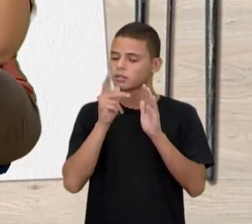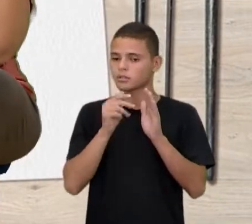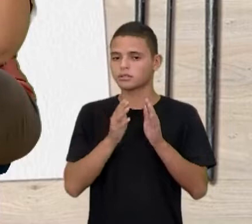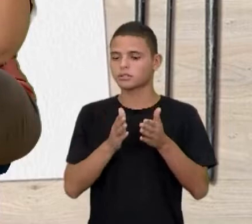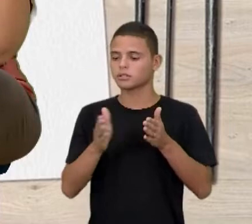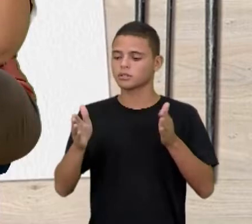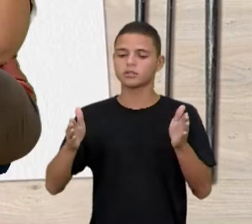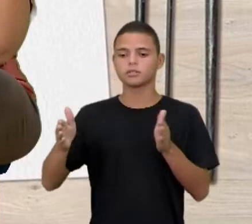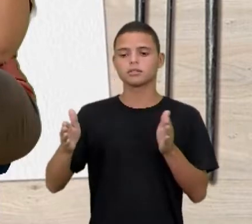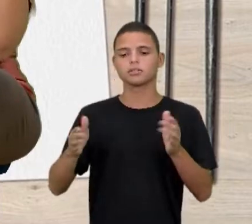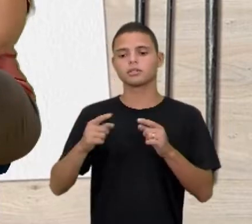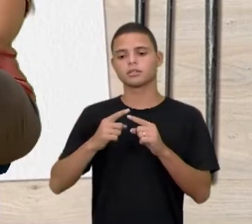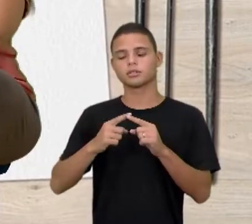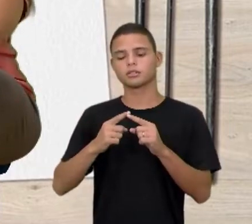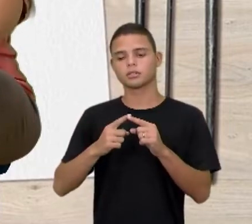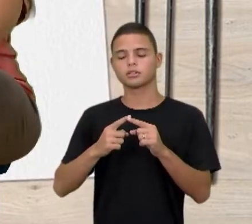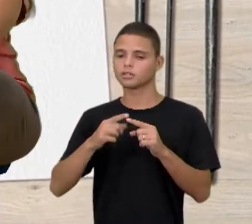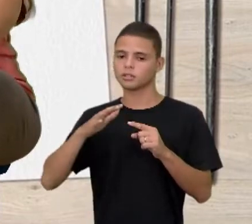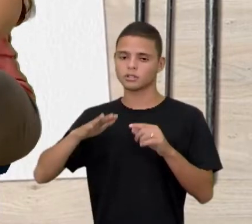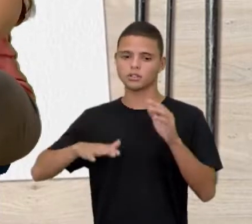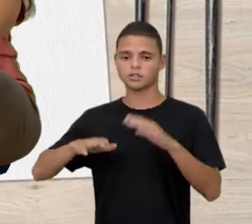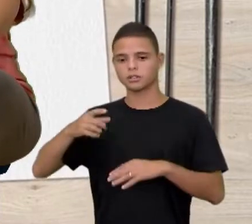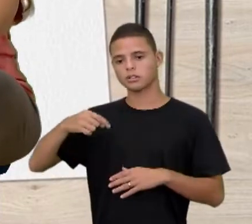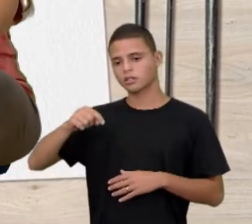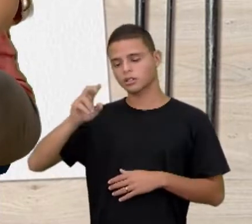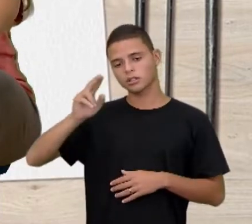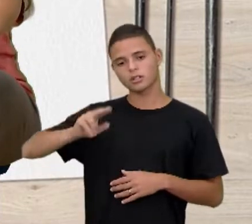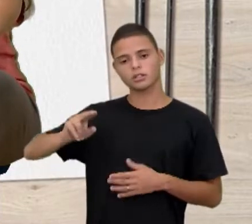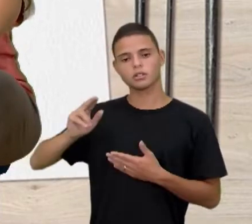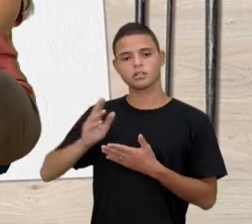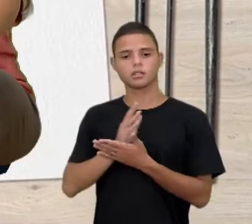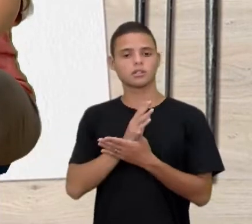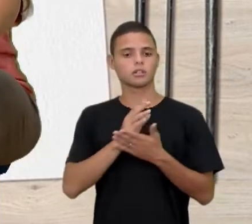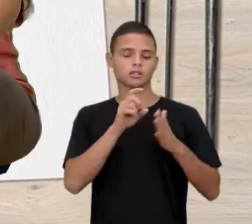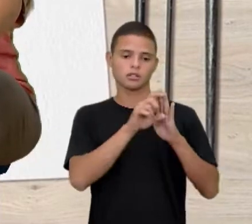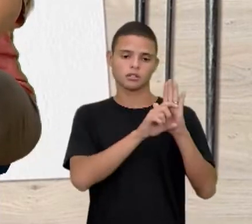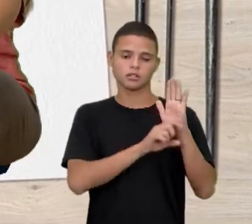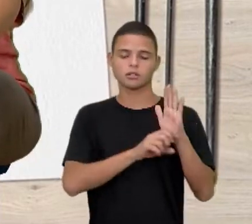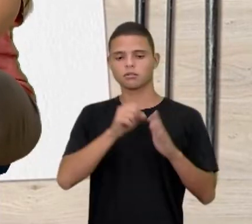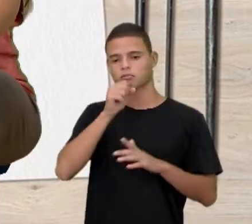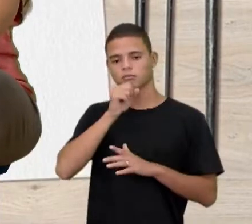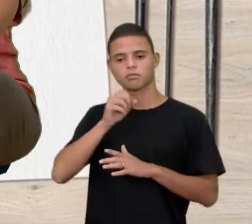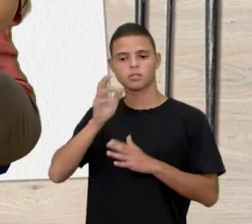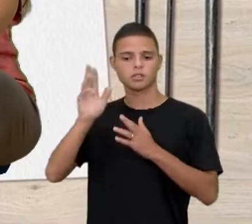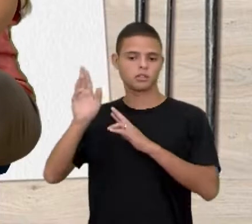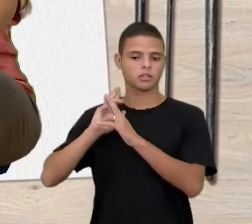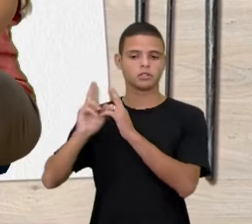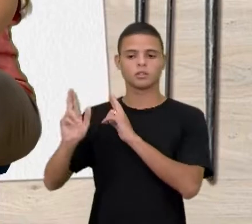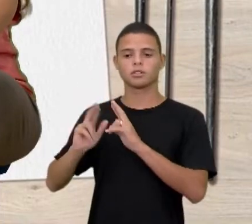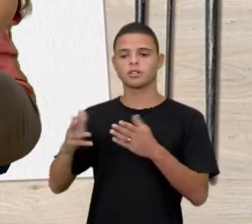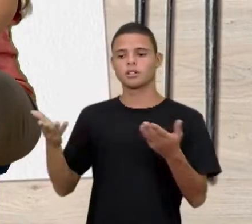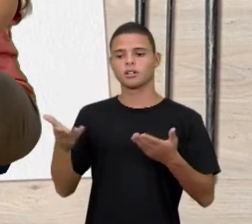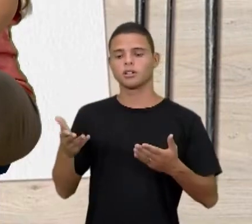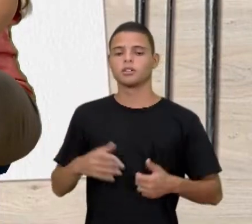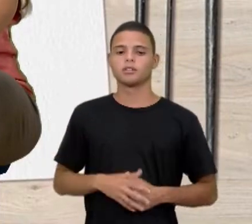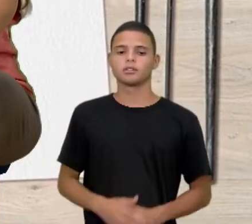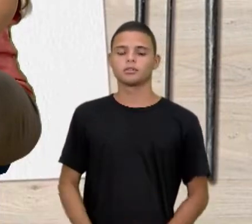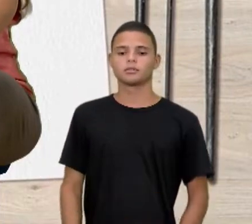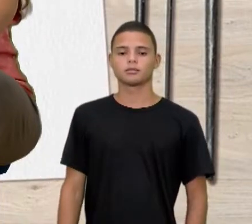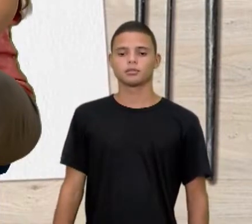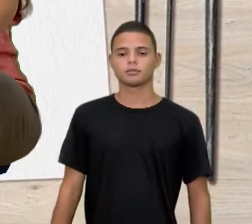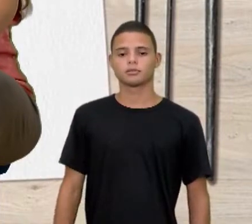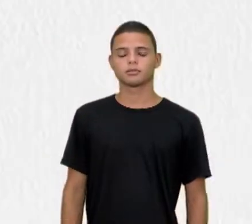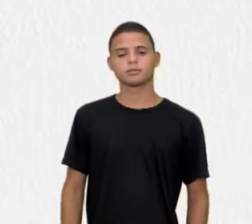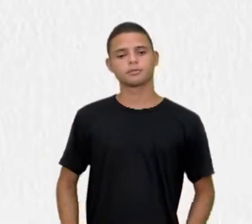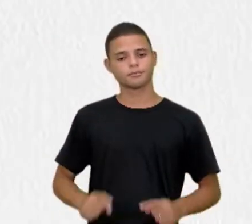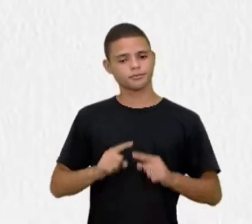utiliza muitas charges que foram antigas com relações ao contemporâneo, né? Eles estão relacionados a algumas atitudes do contemporâneo,